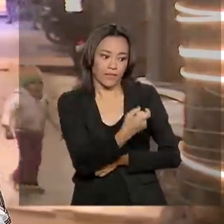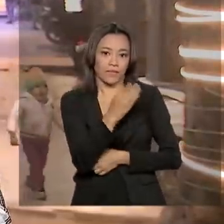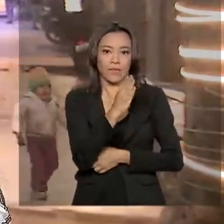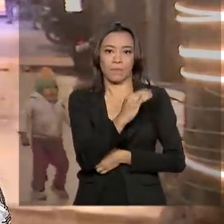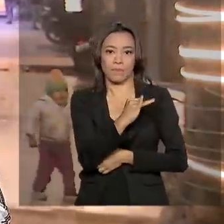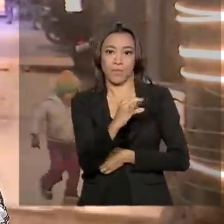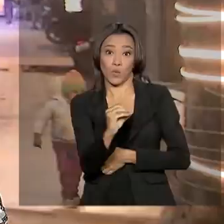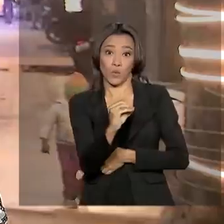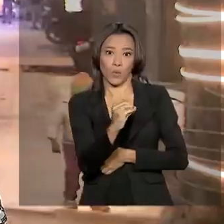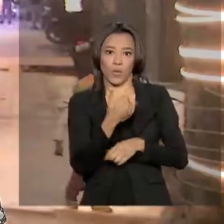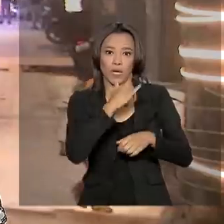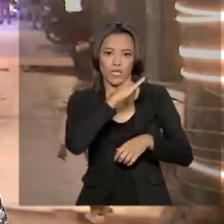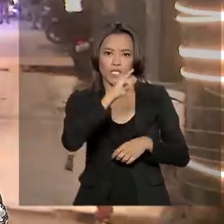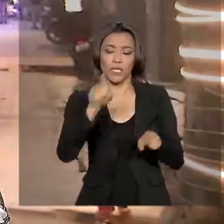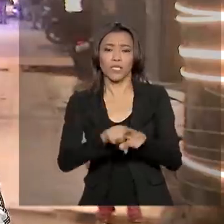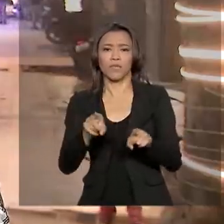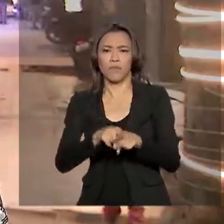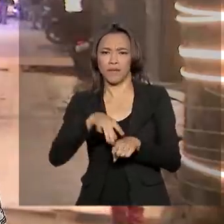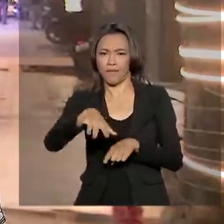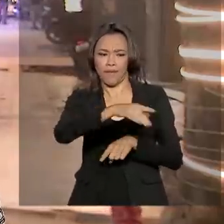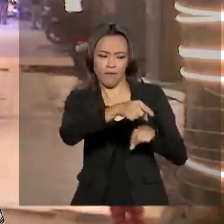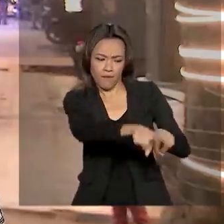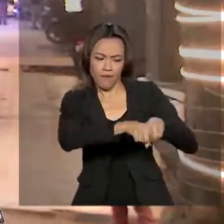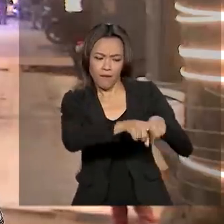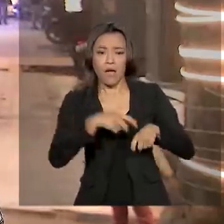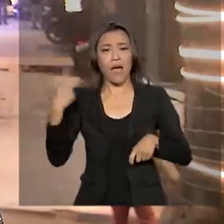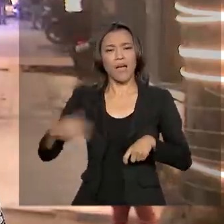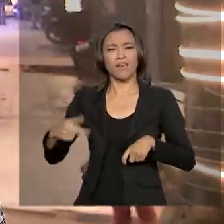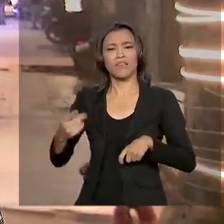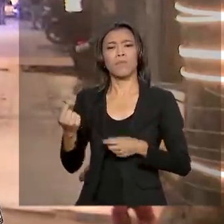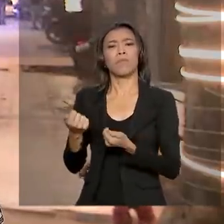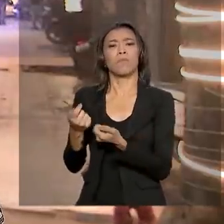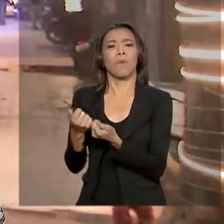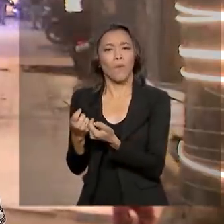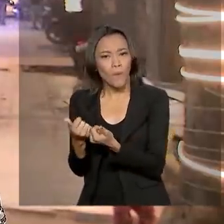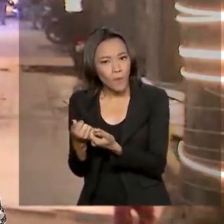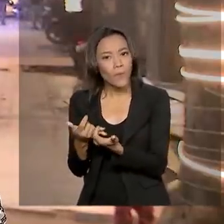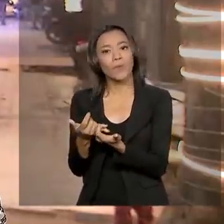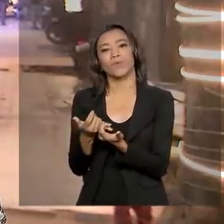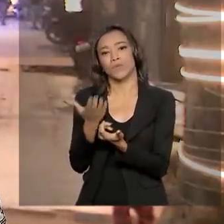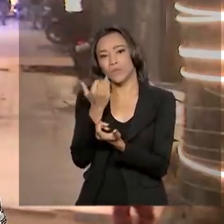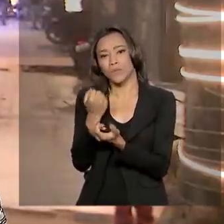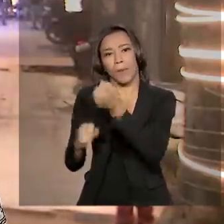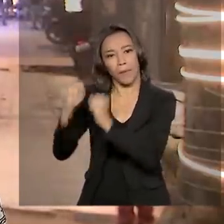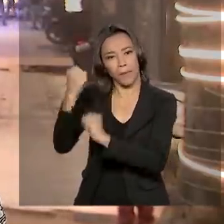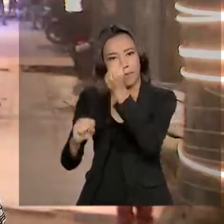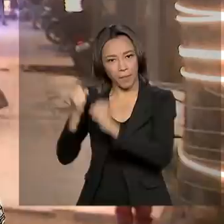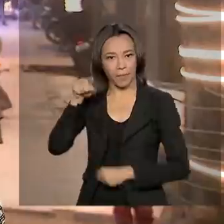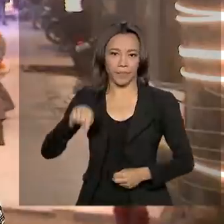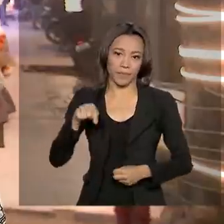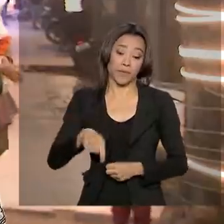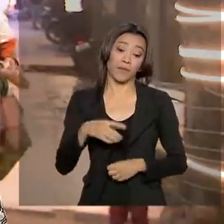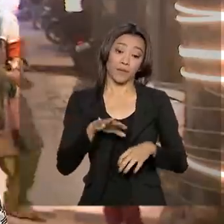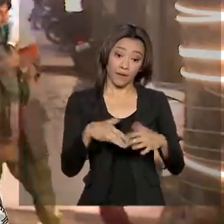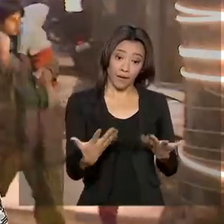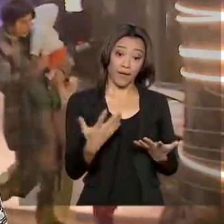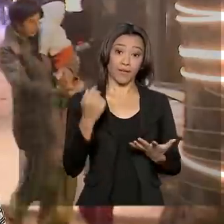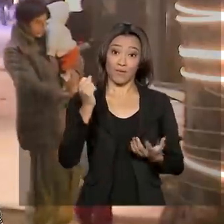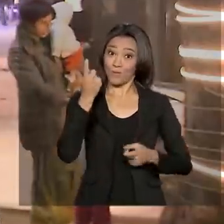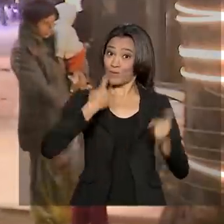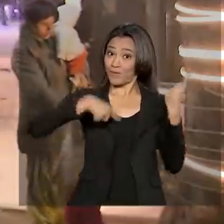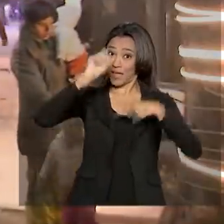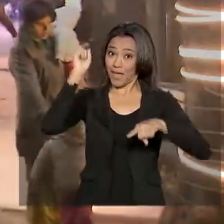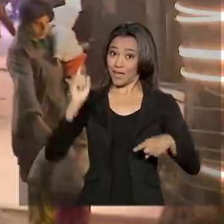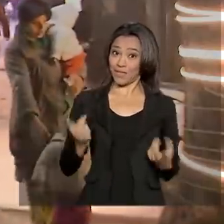em agropecuária, nos alimentos especialmente. Os indianos têm poucos alimentos processados. Aqui pelas ruas, nós brasileiros, claro, fazemos sucesso, especialmente quando se